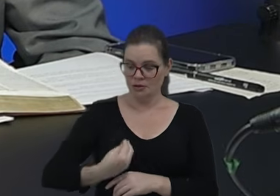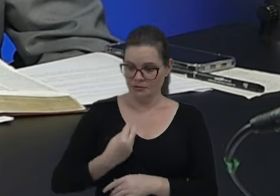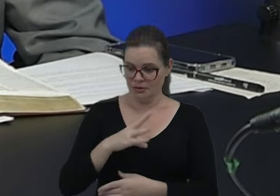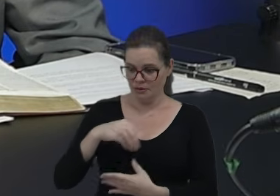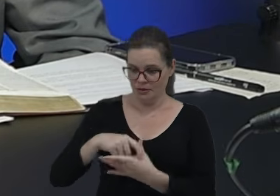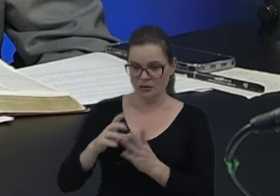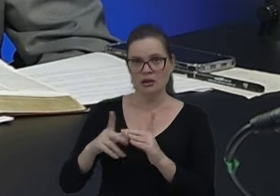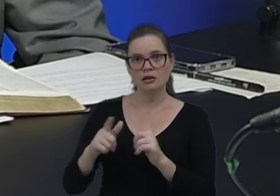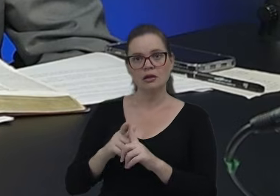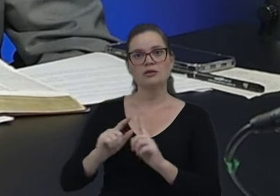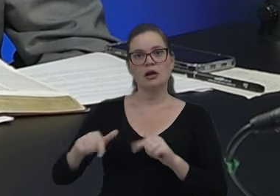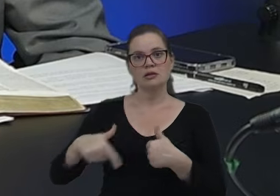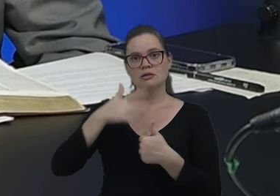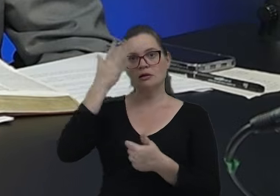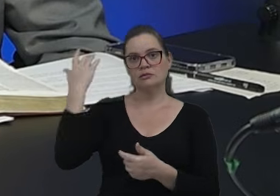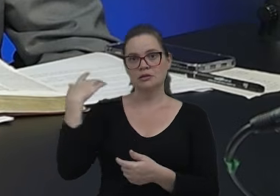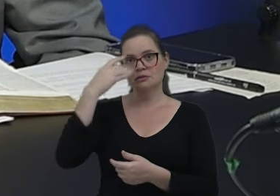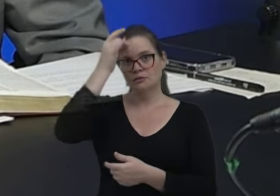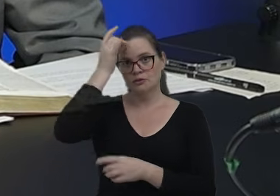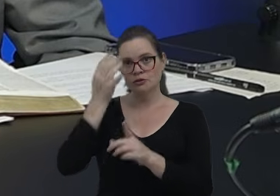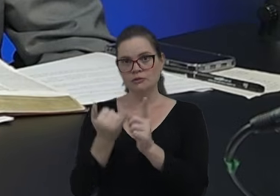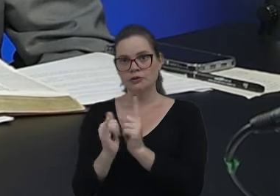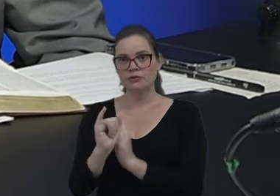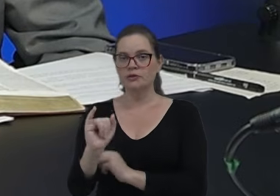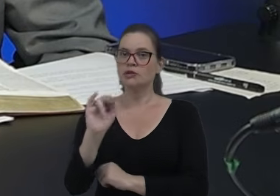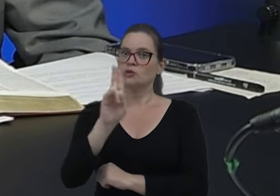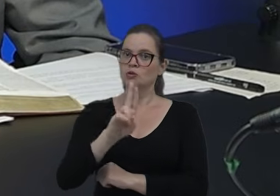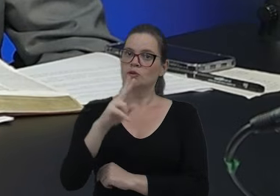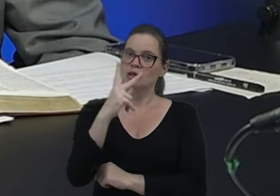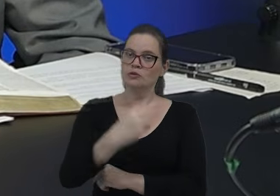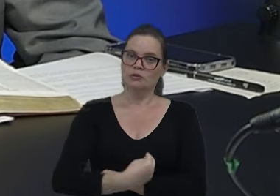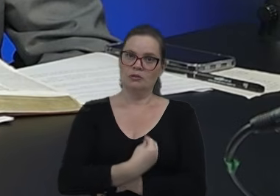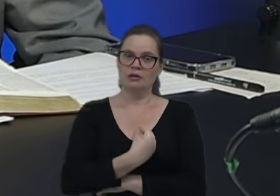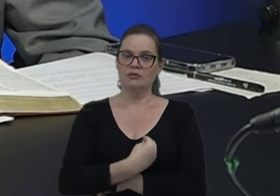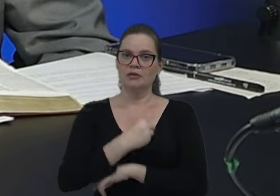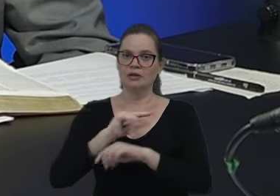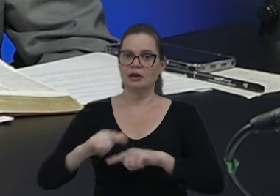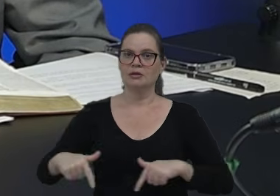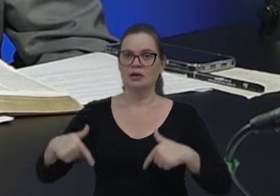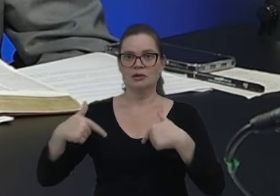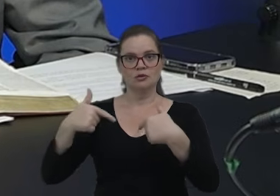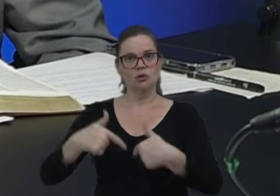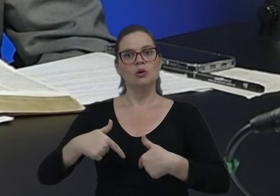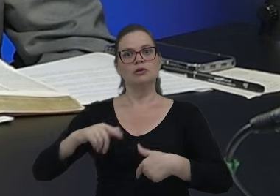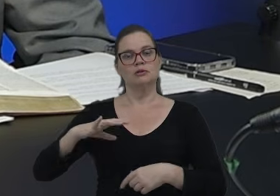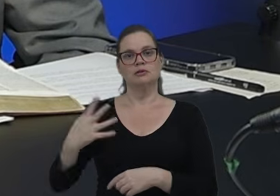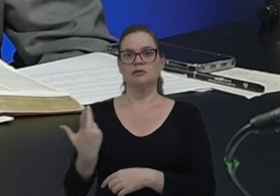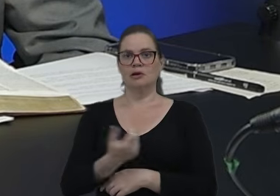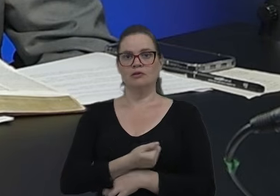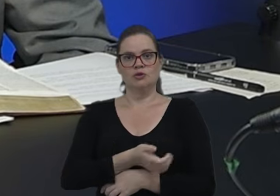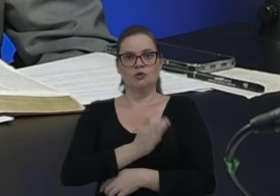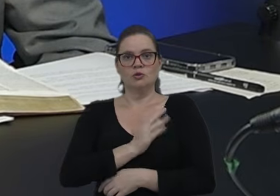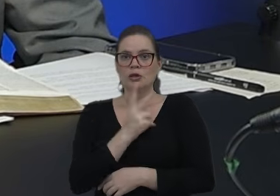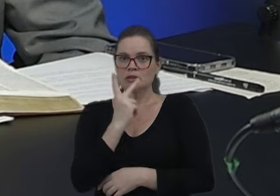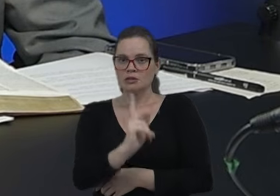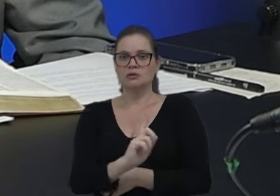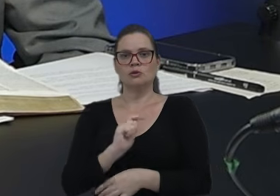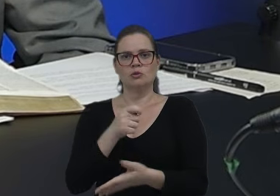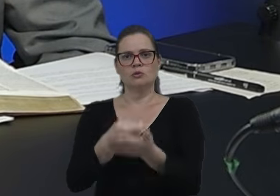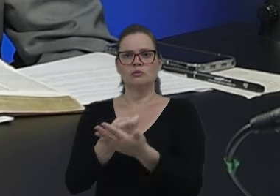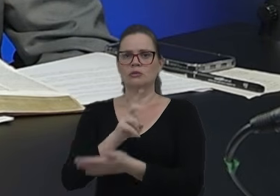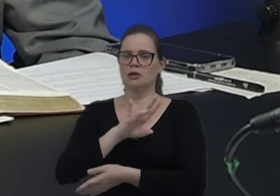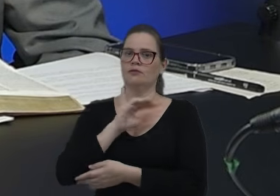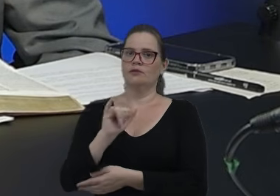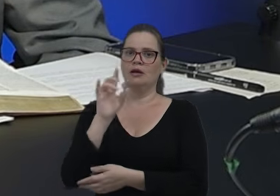o espírito de profecia age na sua vida. Os atos de justiça se cumprem no coração do homem e Deus manifesta a sua